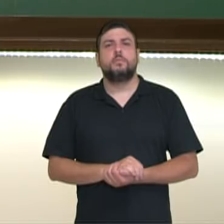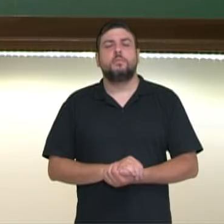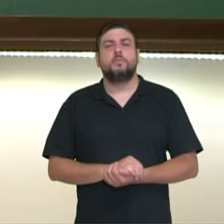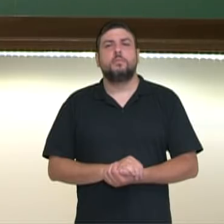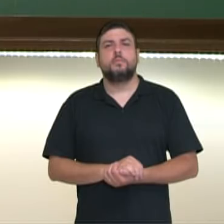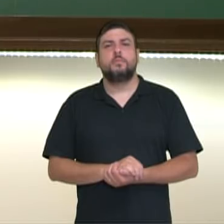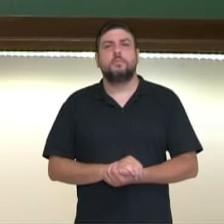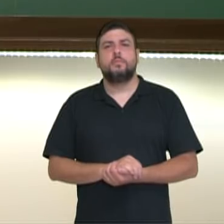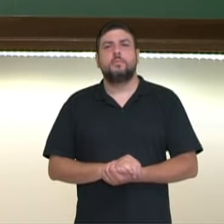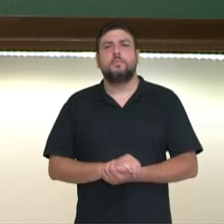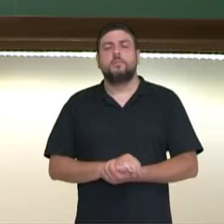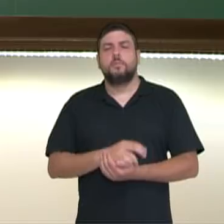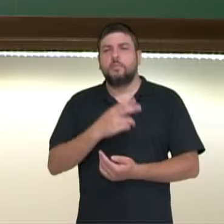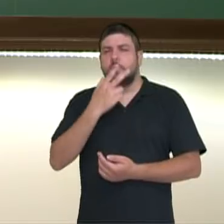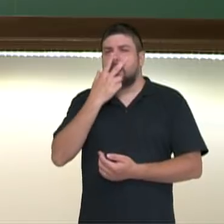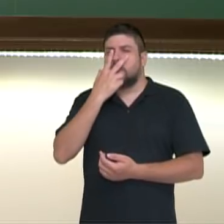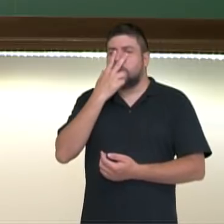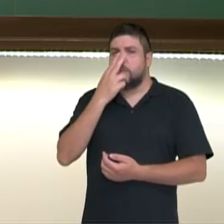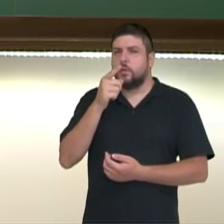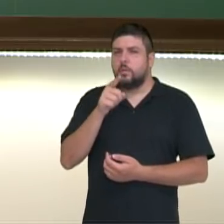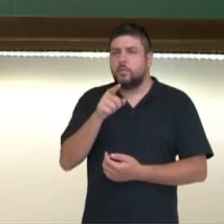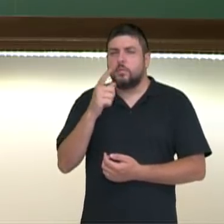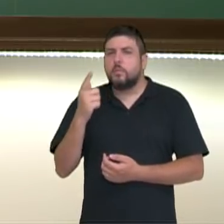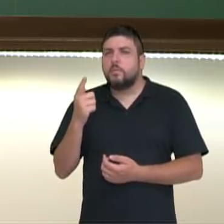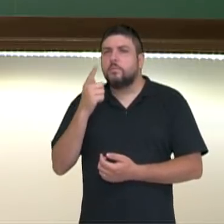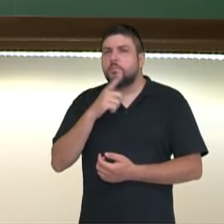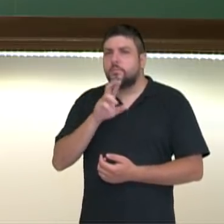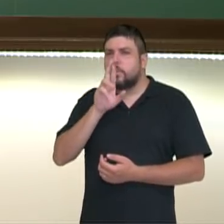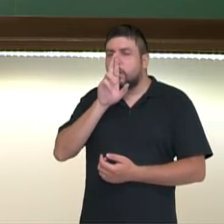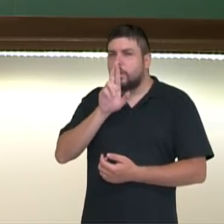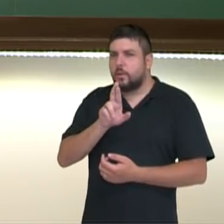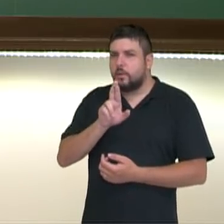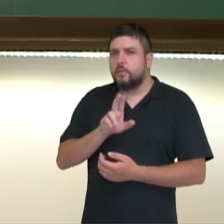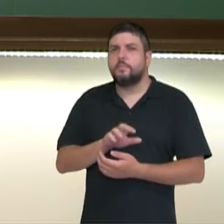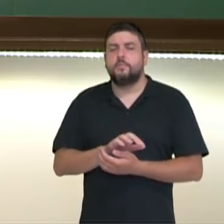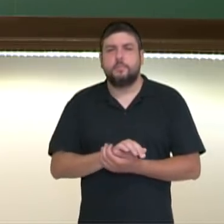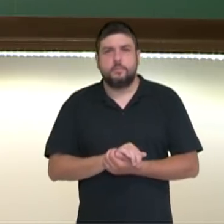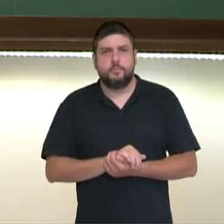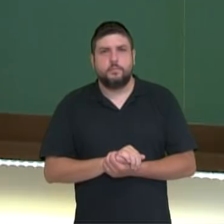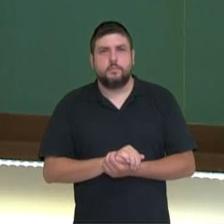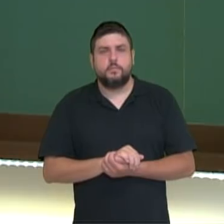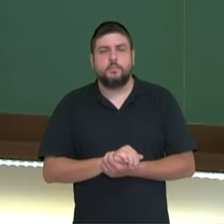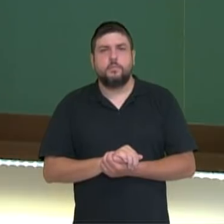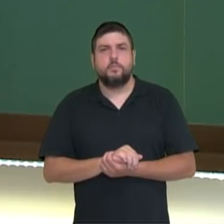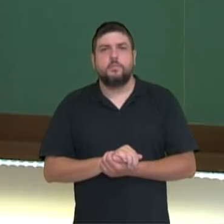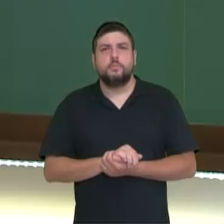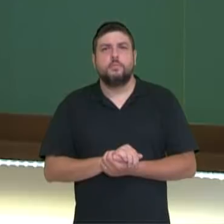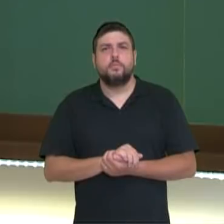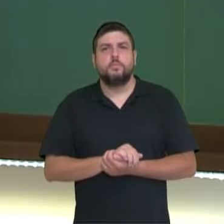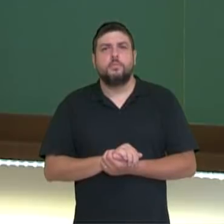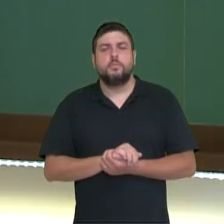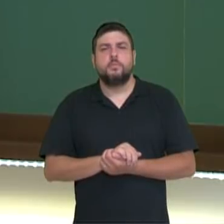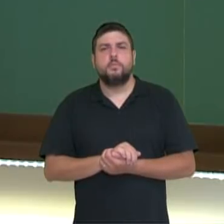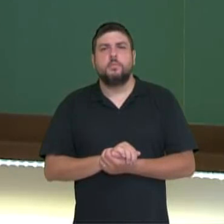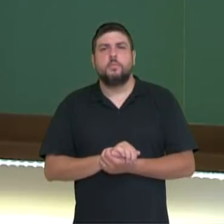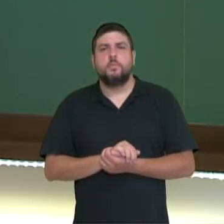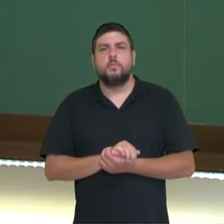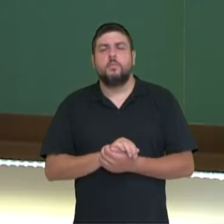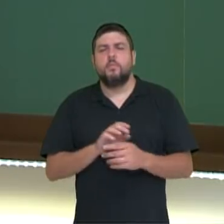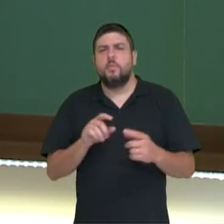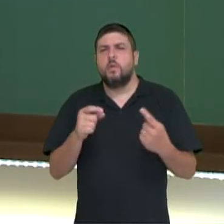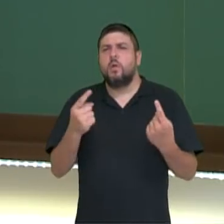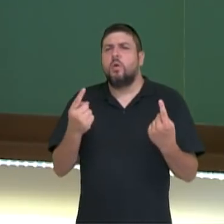Será que você acertou a nossa primeira questão? Vamos ver? Qual alternativa contém apenas